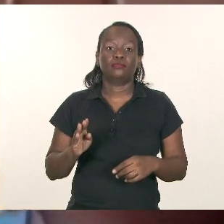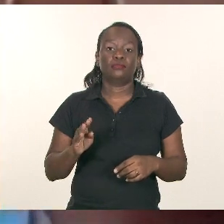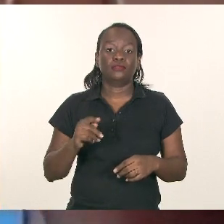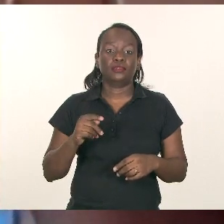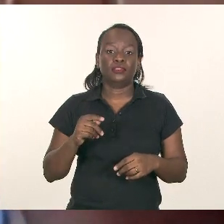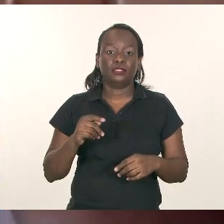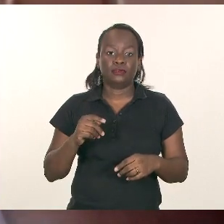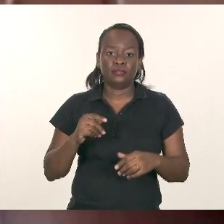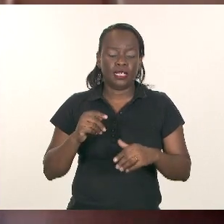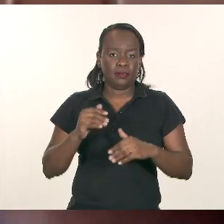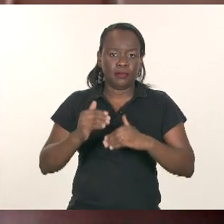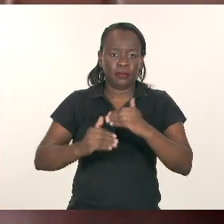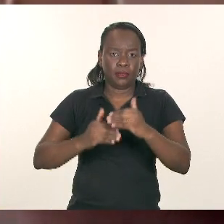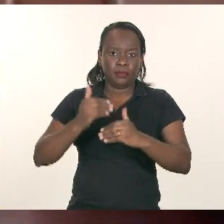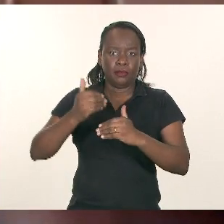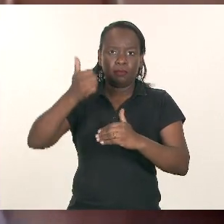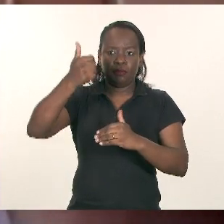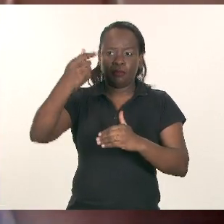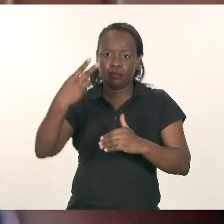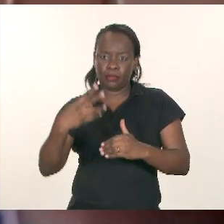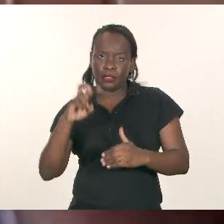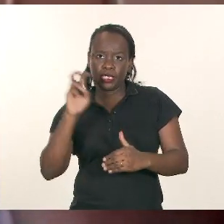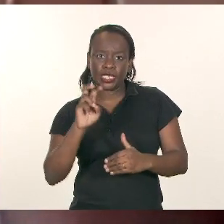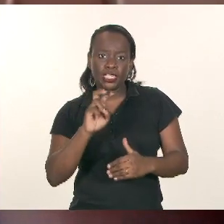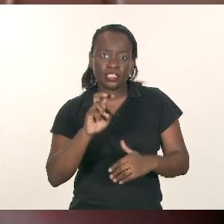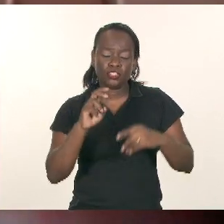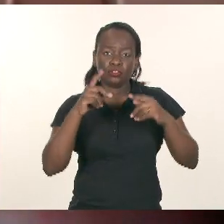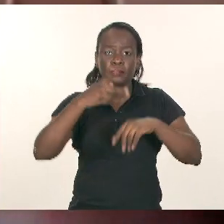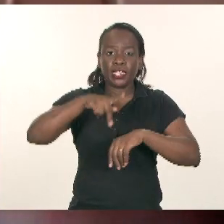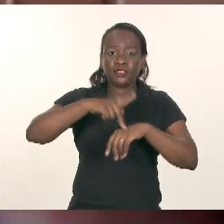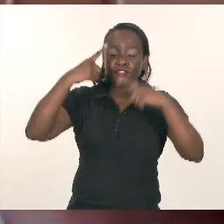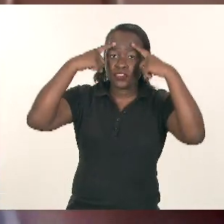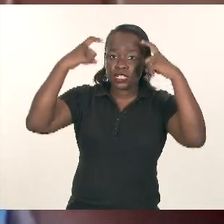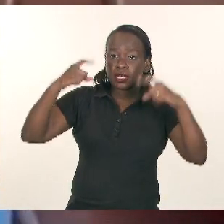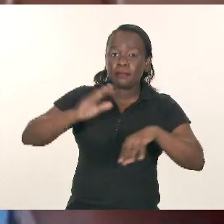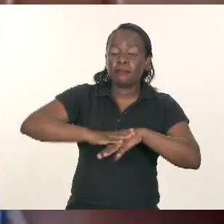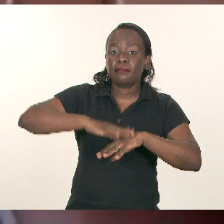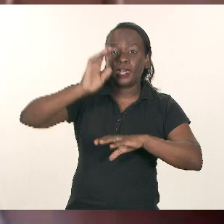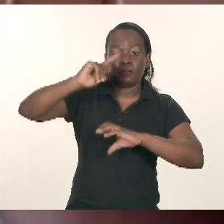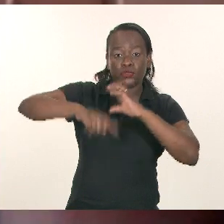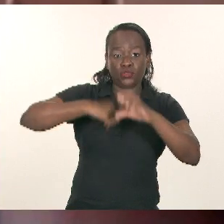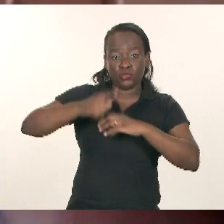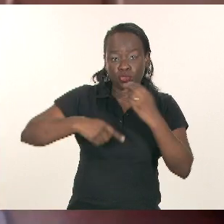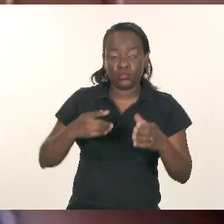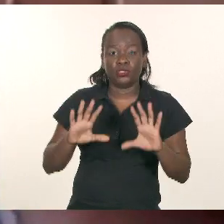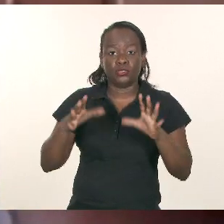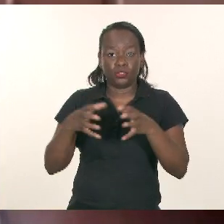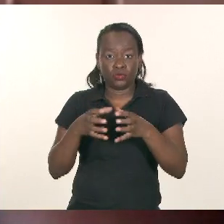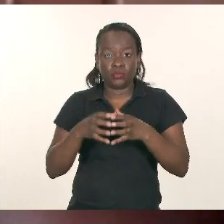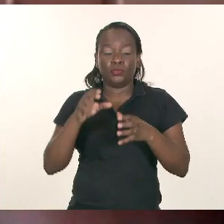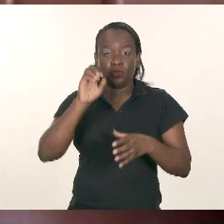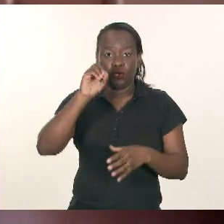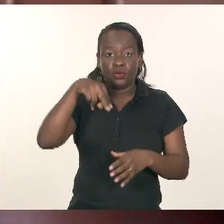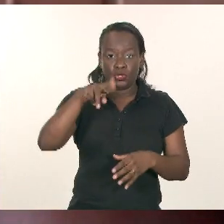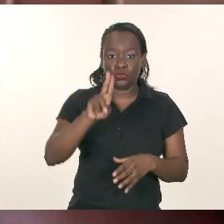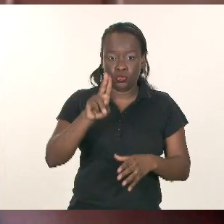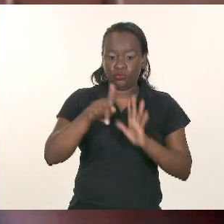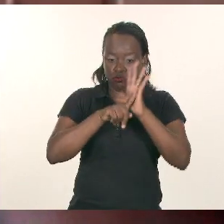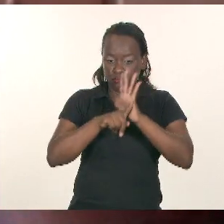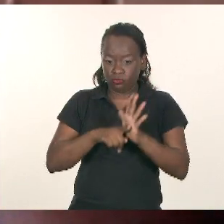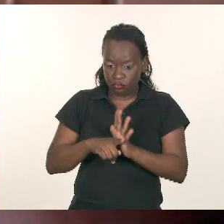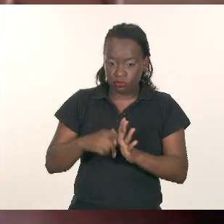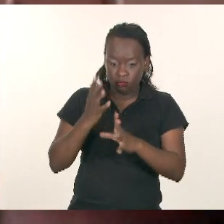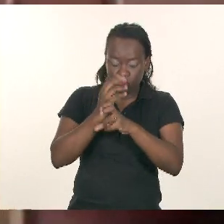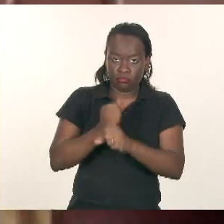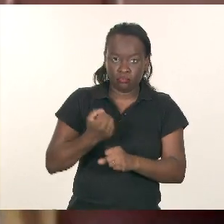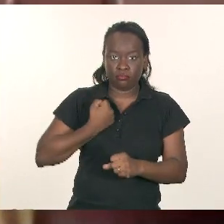vai ranqueando como o 5º país mais violento do mundo, segundo dados da Organização das Nações Unidas. Né?